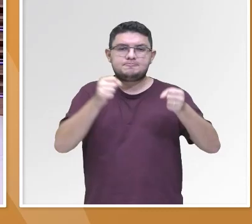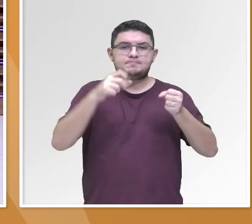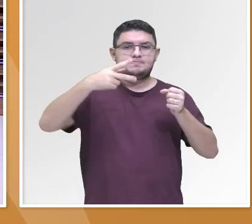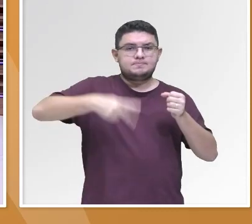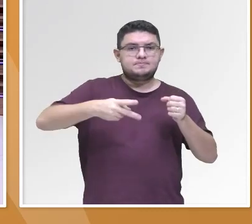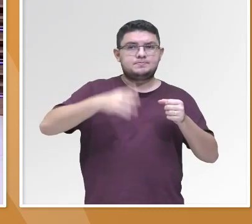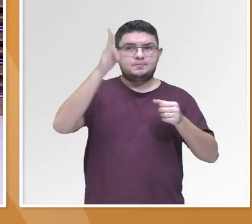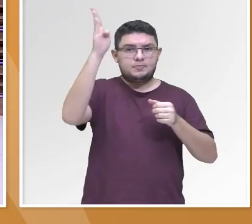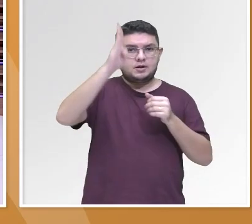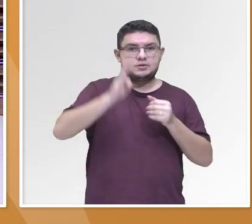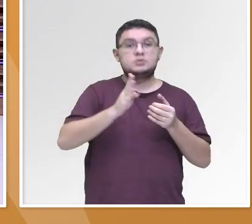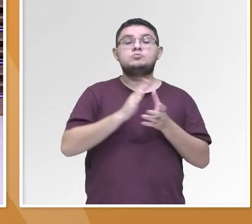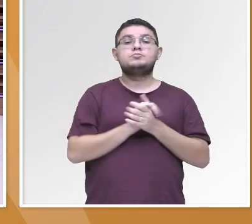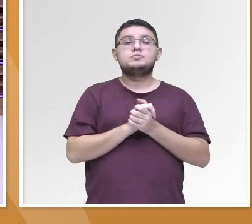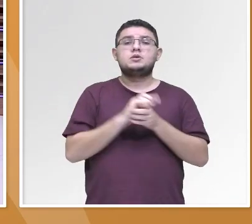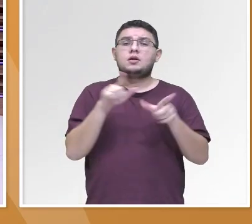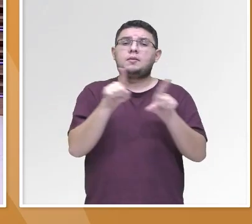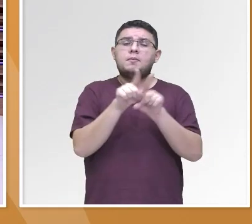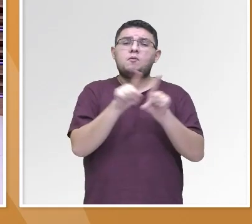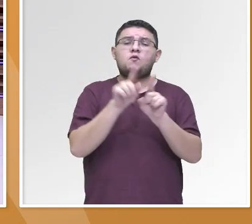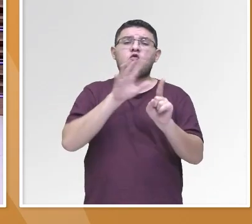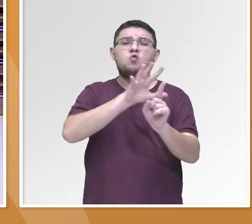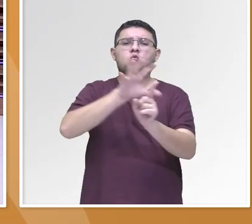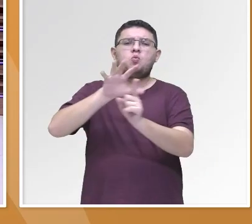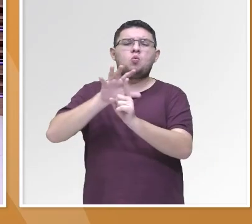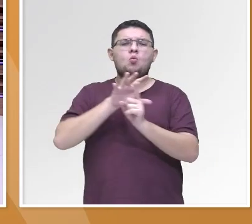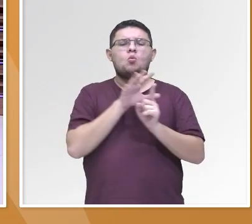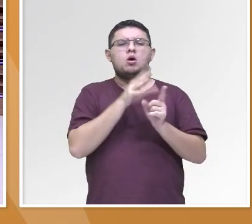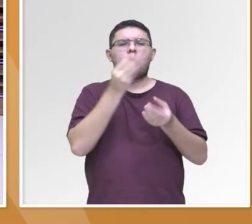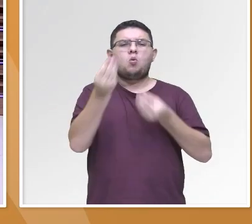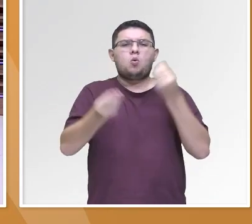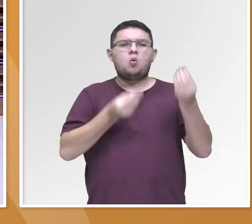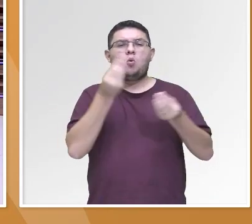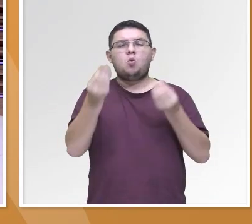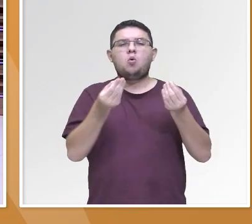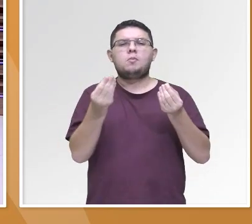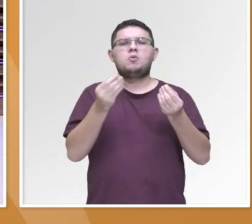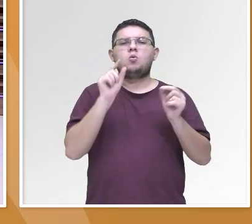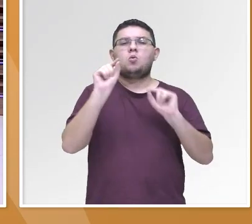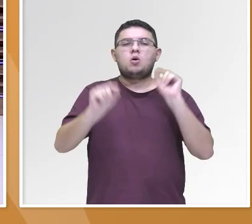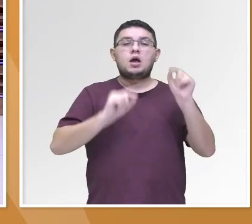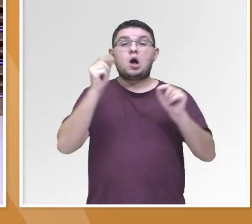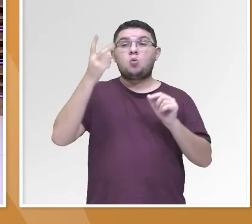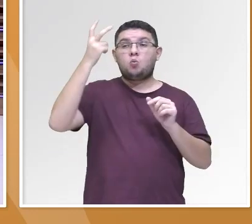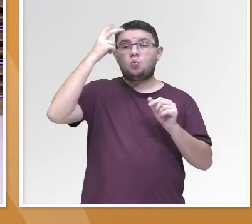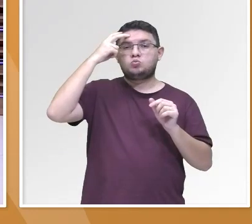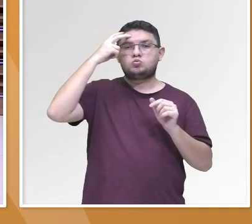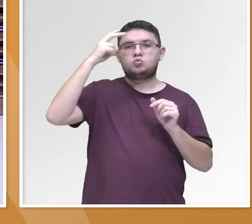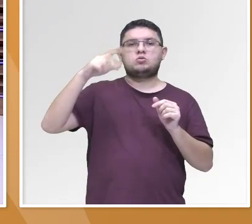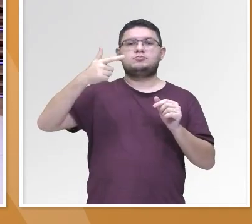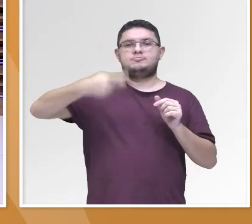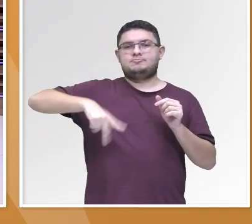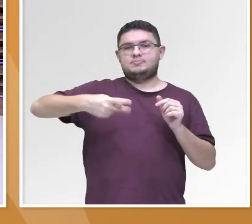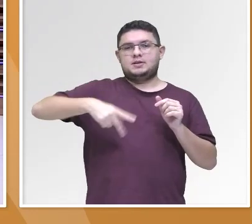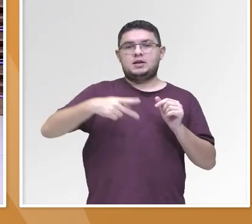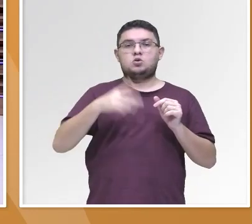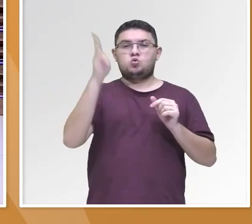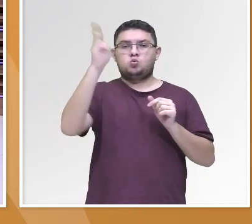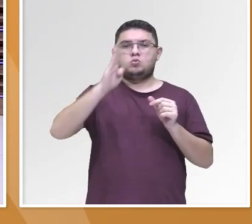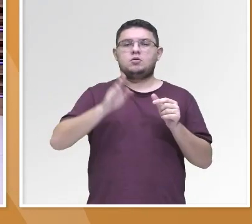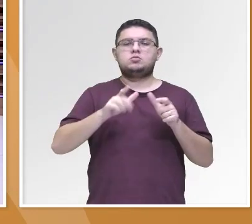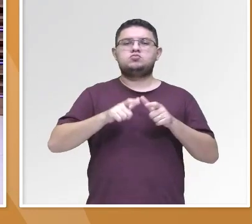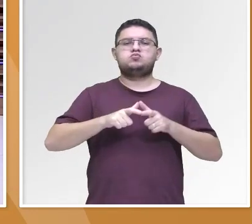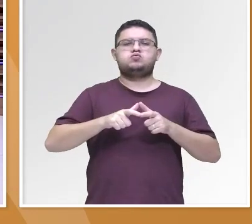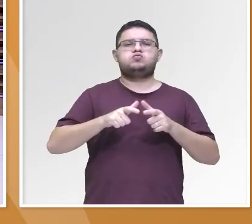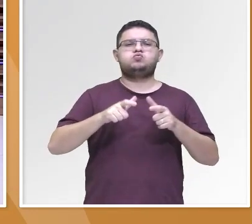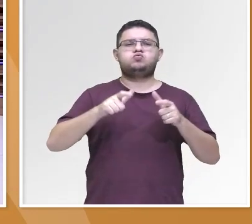de influência que eles vão ter no processo de formação cultural dos brasileiros, tá? No caso do